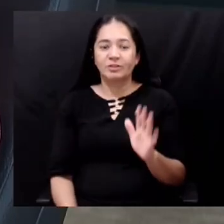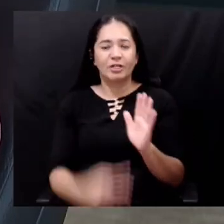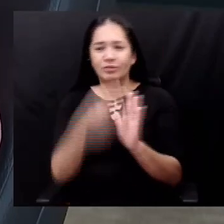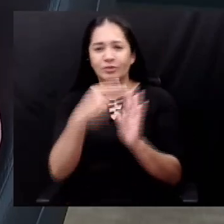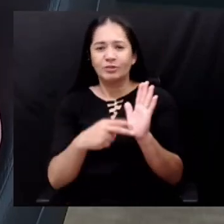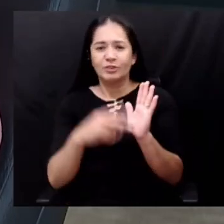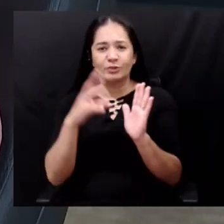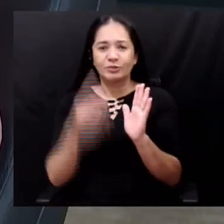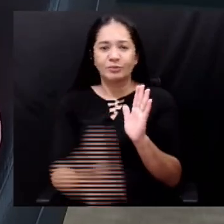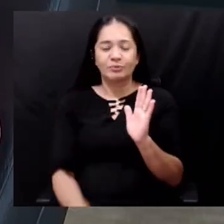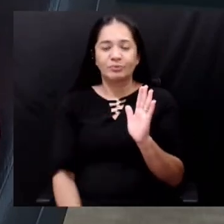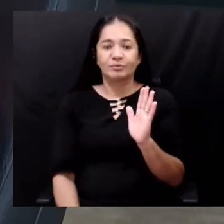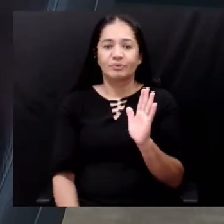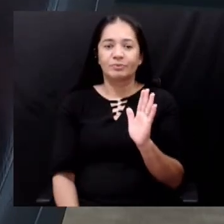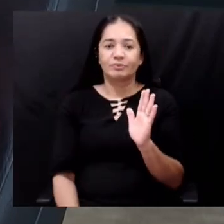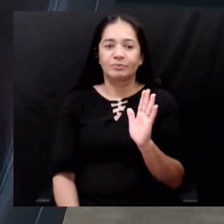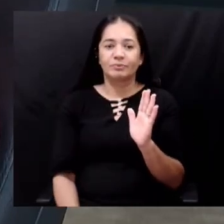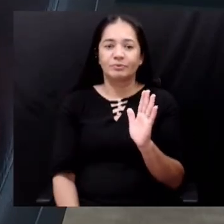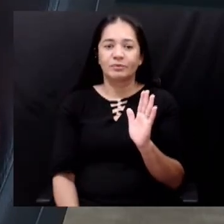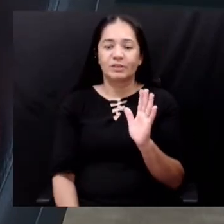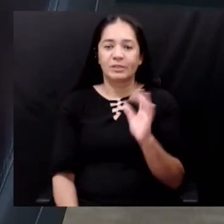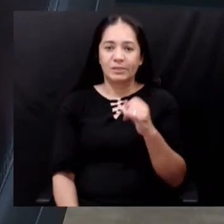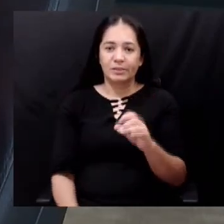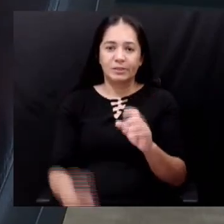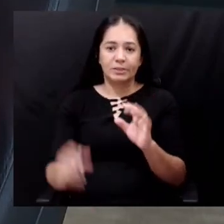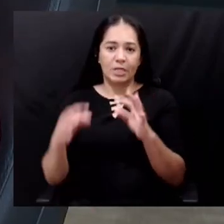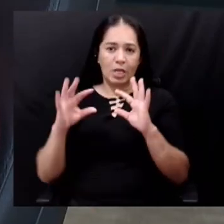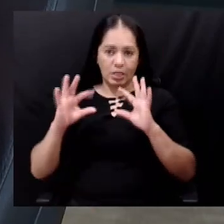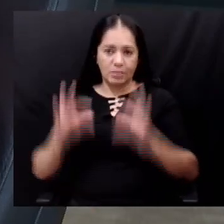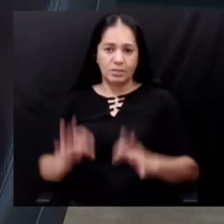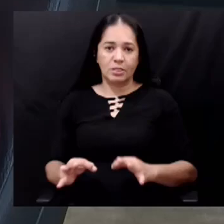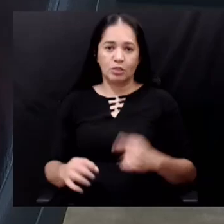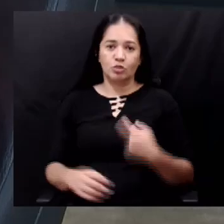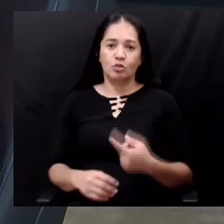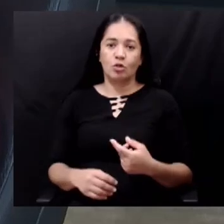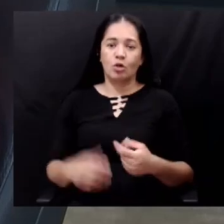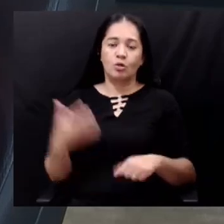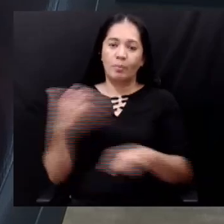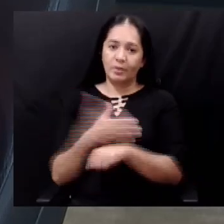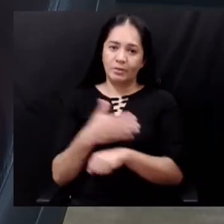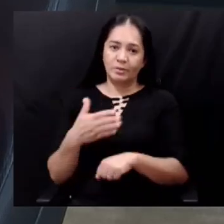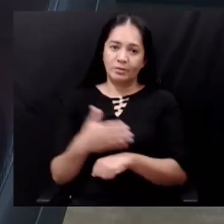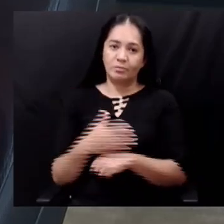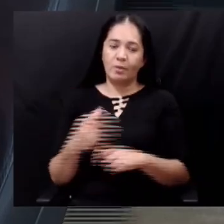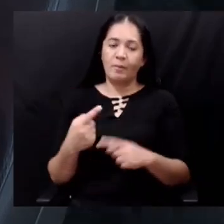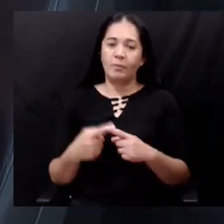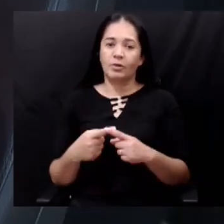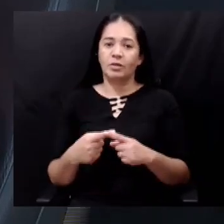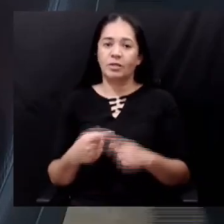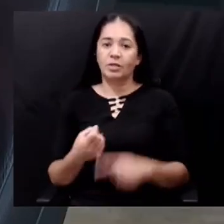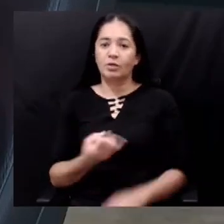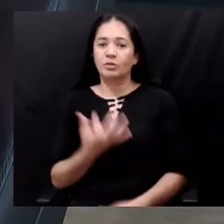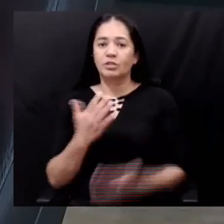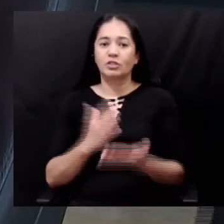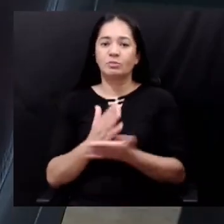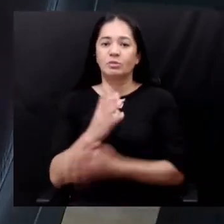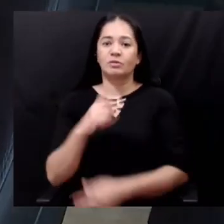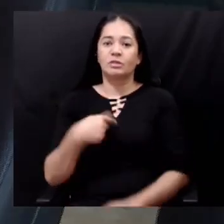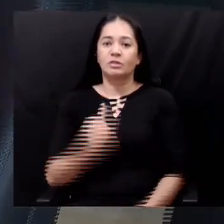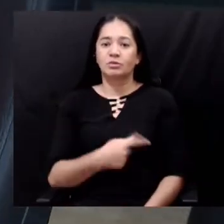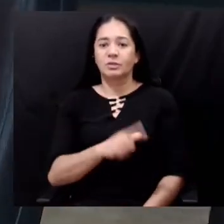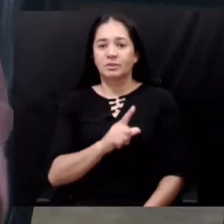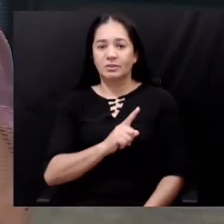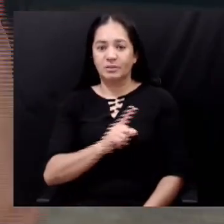se é honesto a gente pleitear esse prêmio, porque em número a gente tem de aprovação. Sim. É